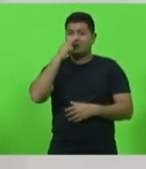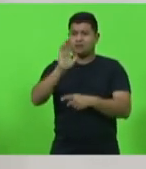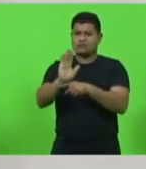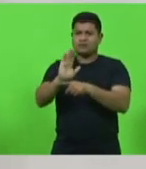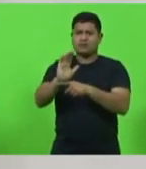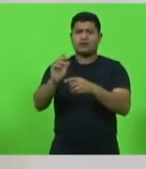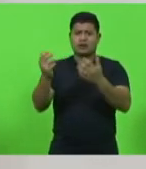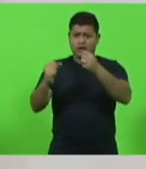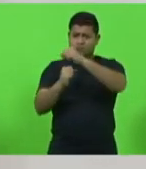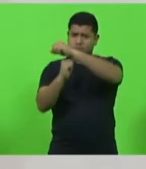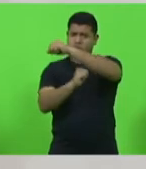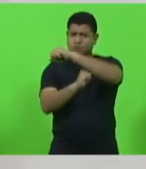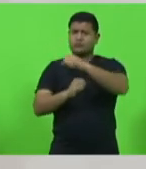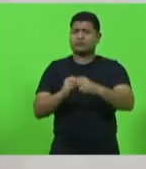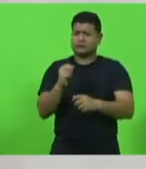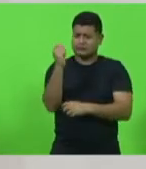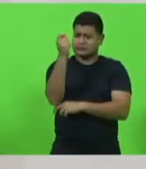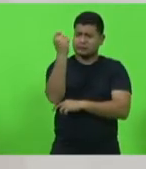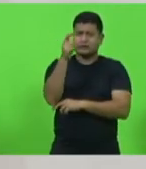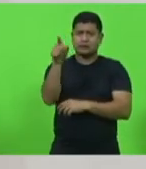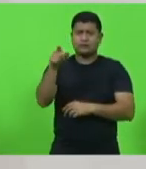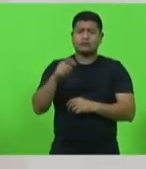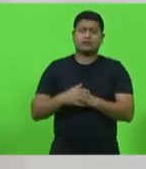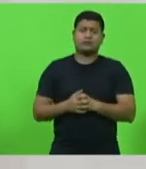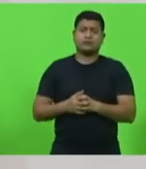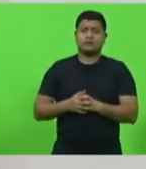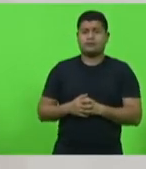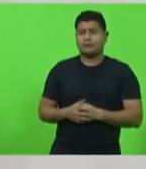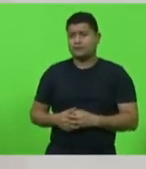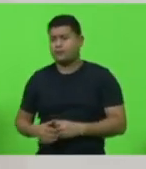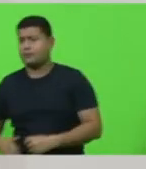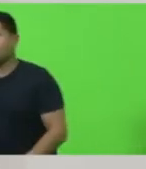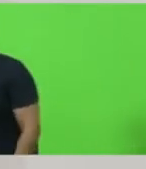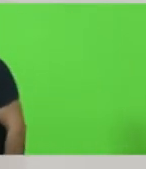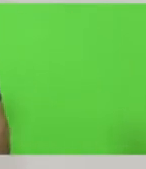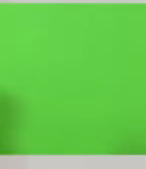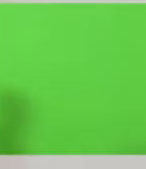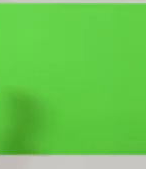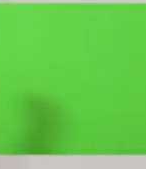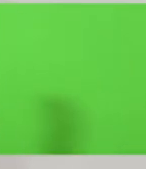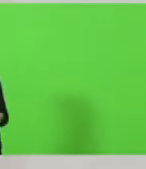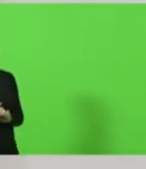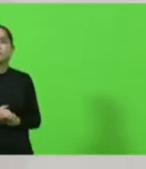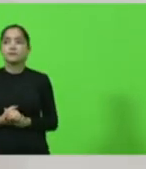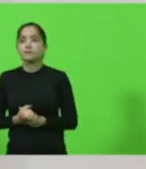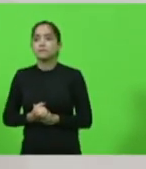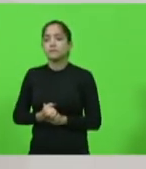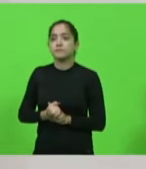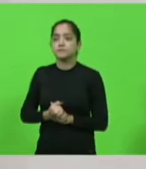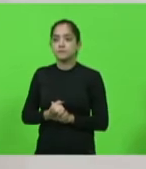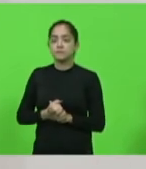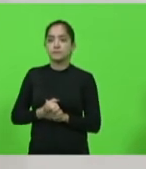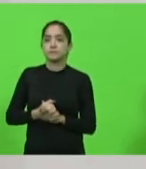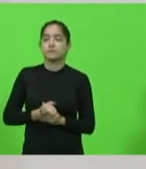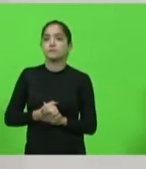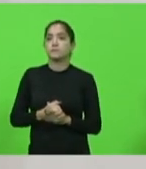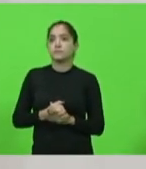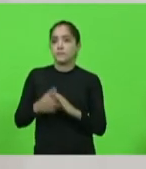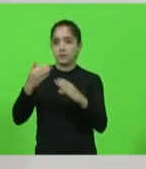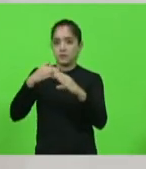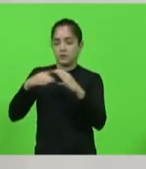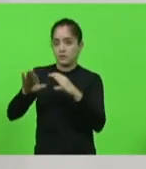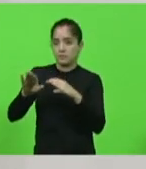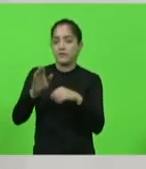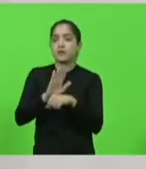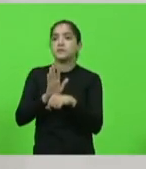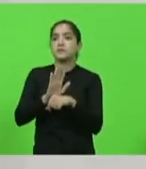sérias dificuldades. Tem que levar, passei aquele vídeo ao superintendente Denit